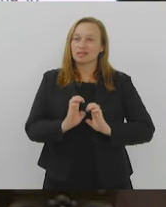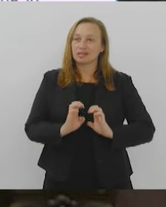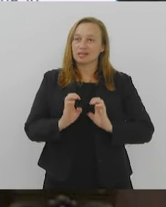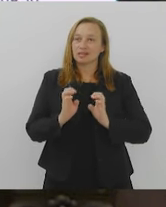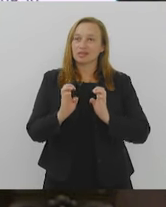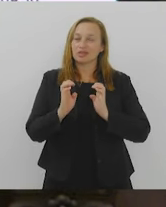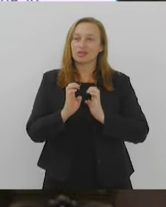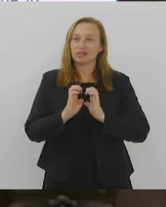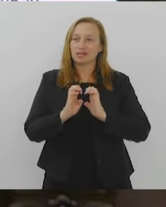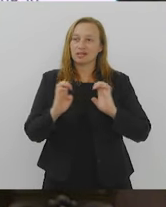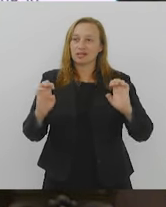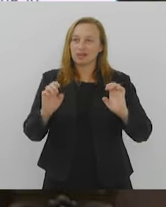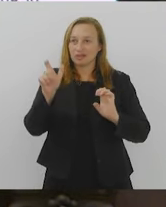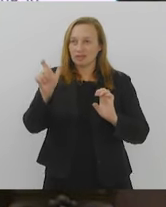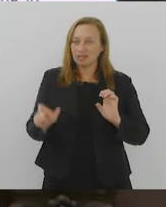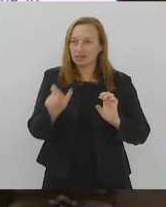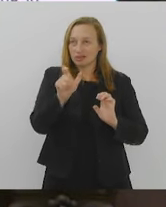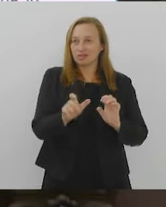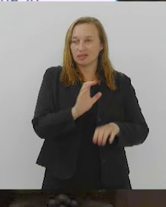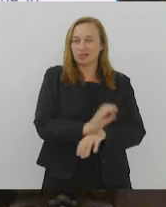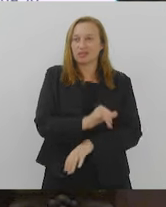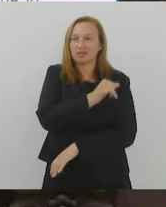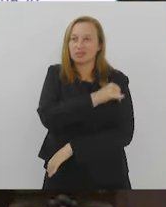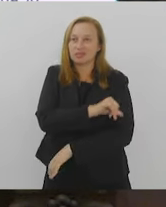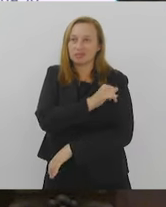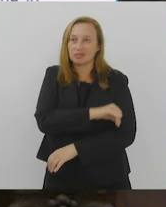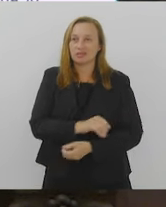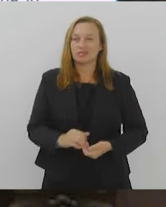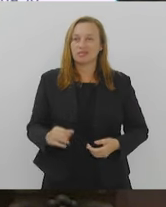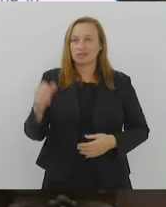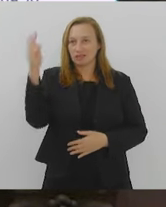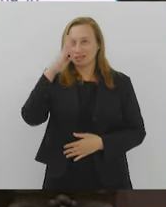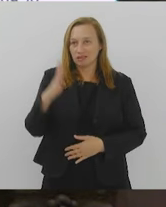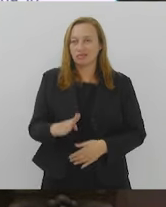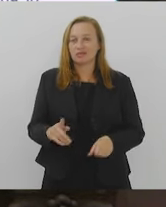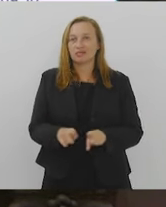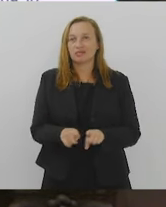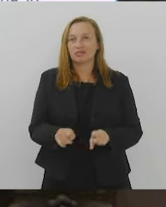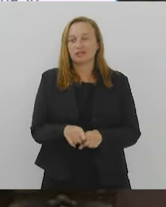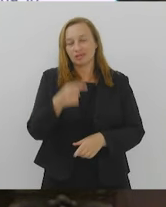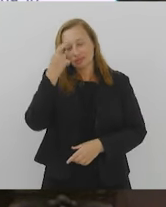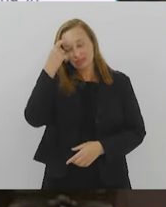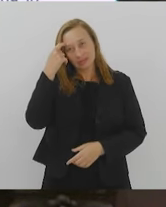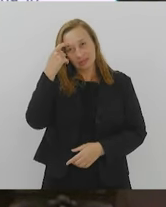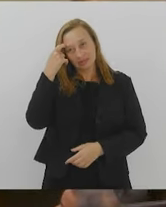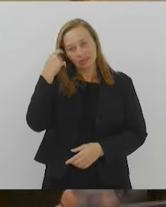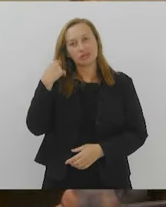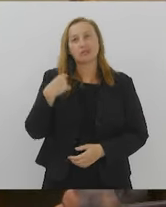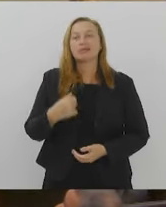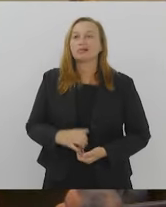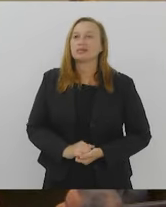Brasil, que vai rodar o Brasil todo afora. Por favor, pastor.